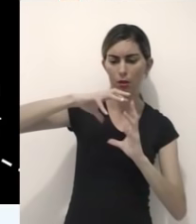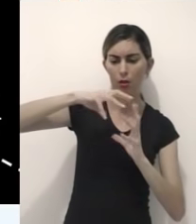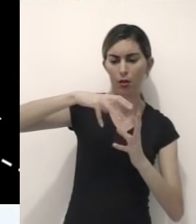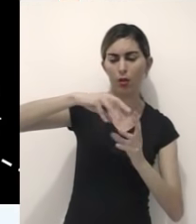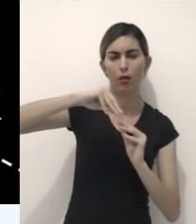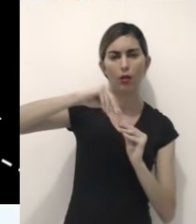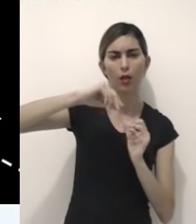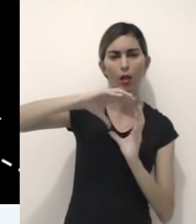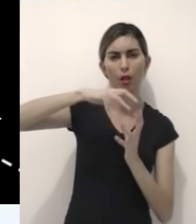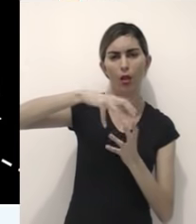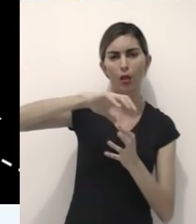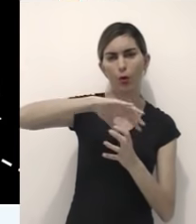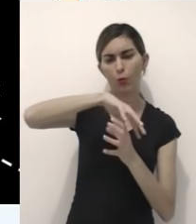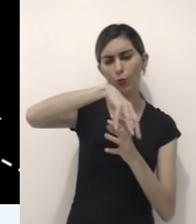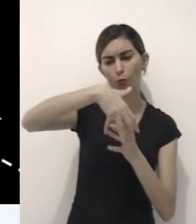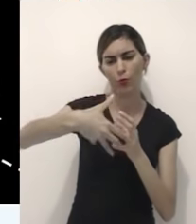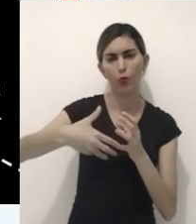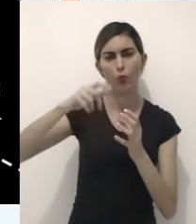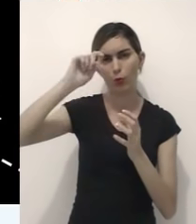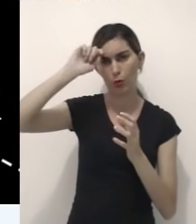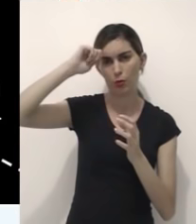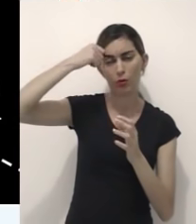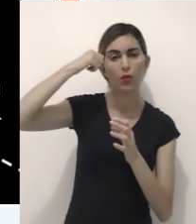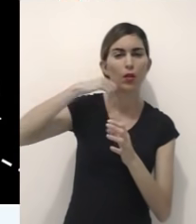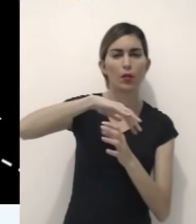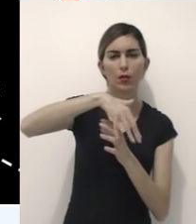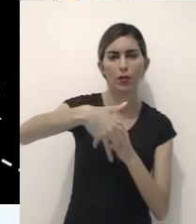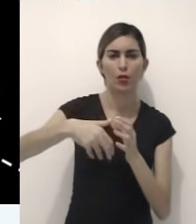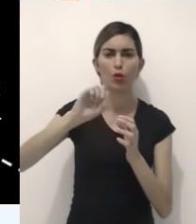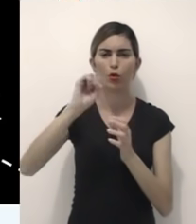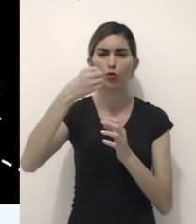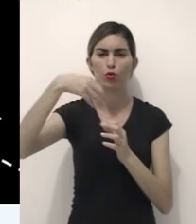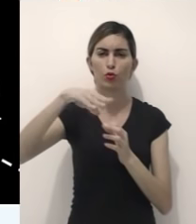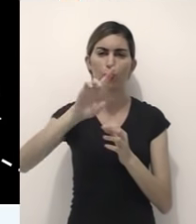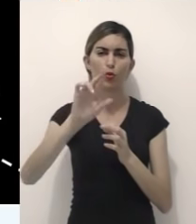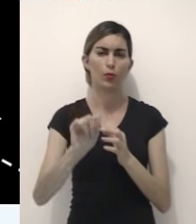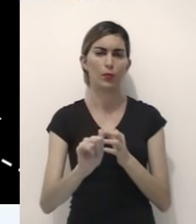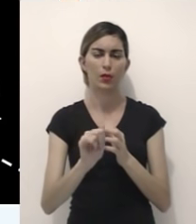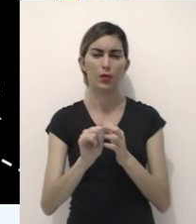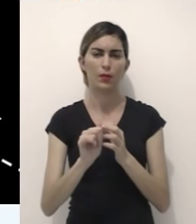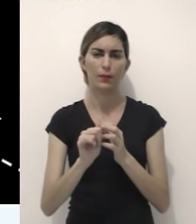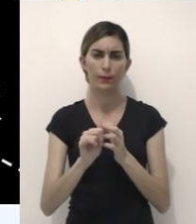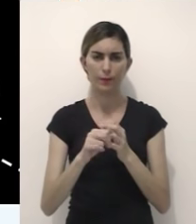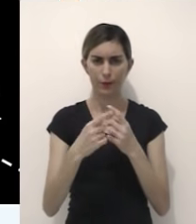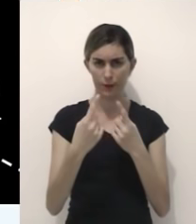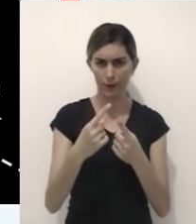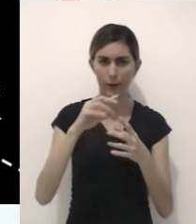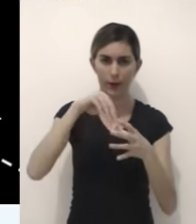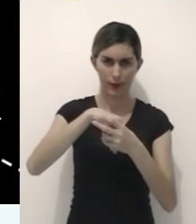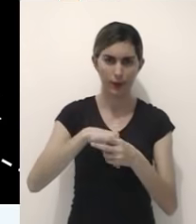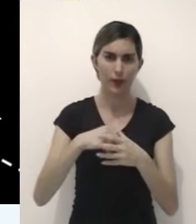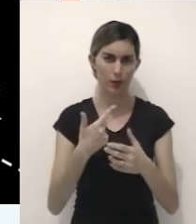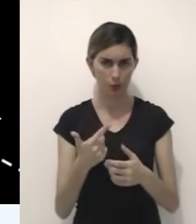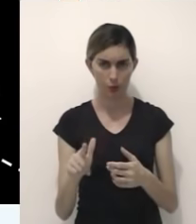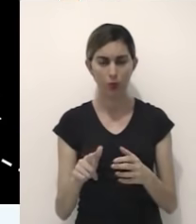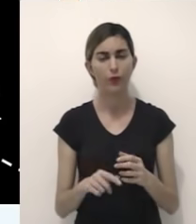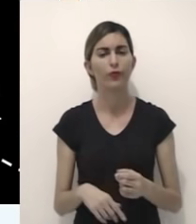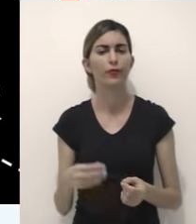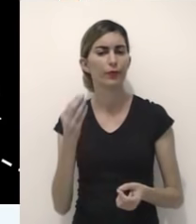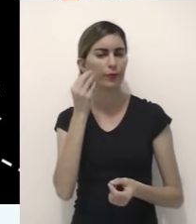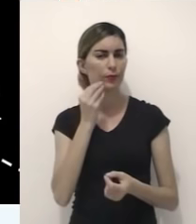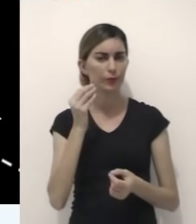da Terra. Essa sombra é produzida por dois componentes em forma de cone, um dentro do